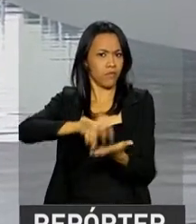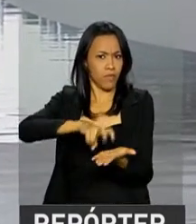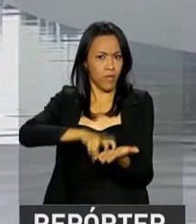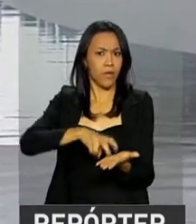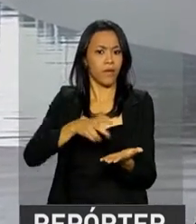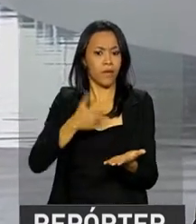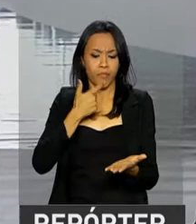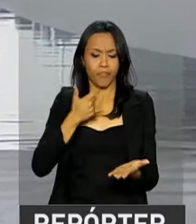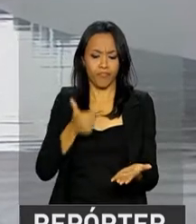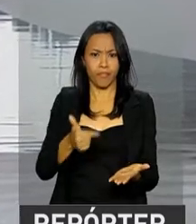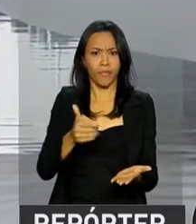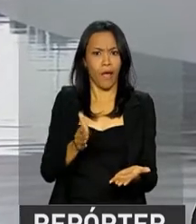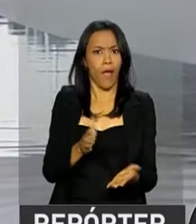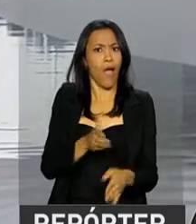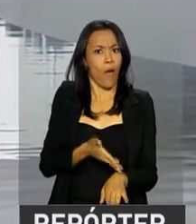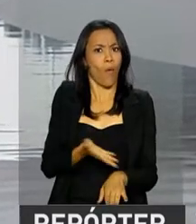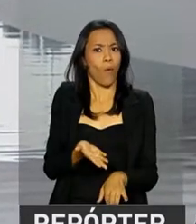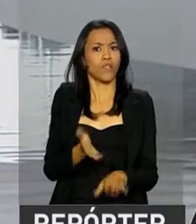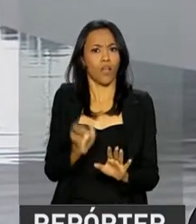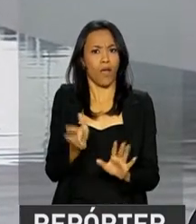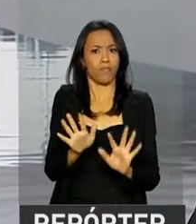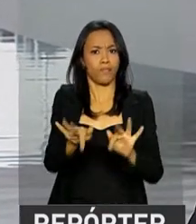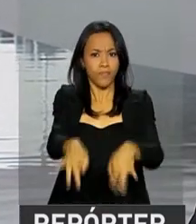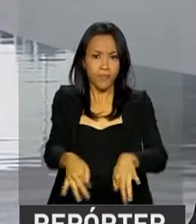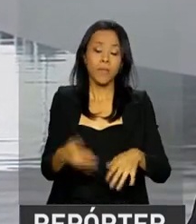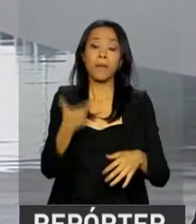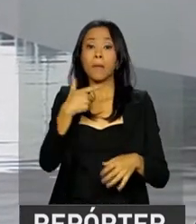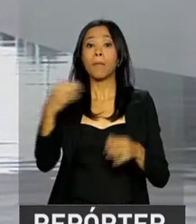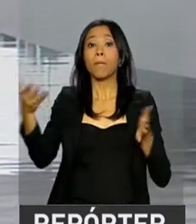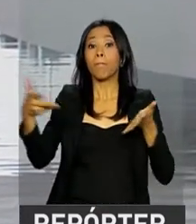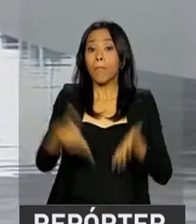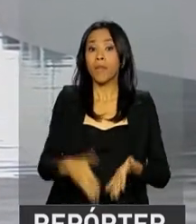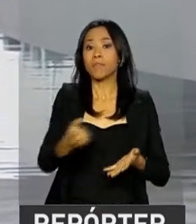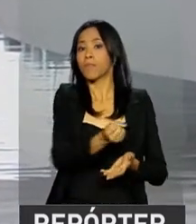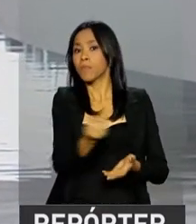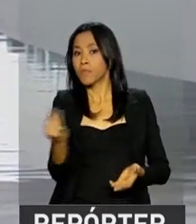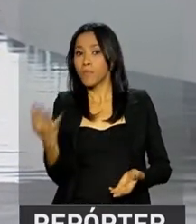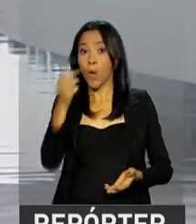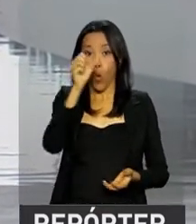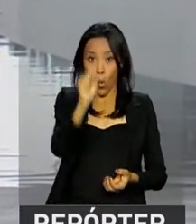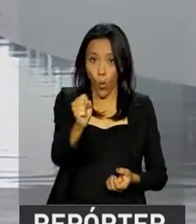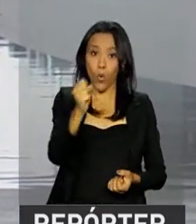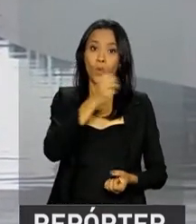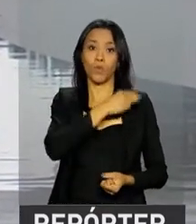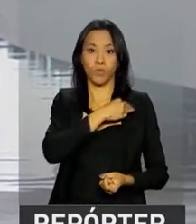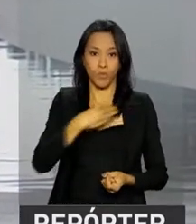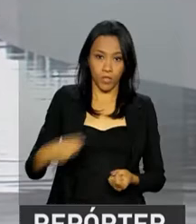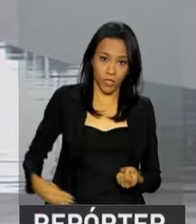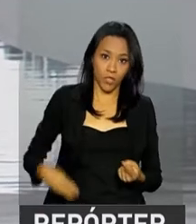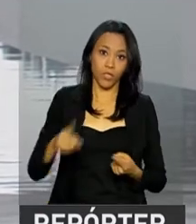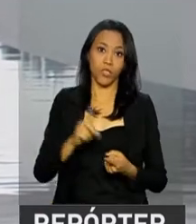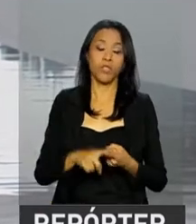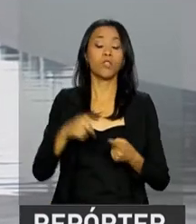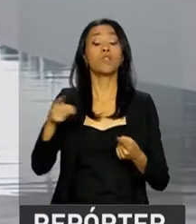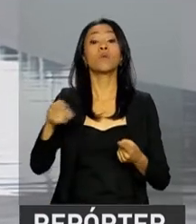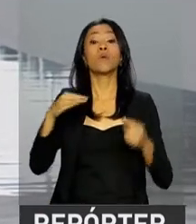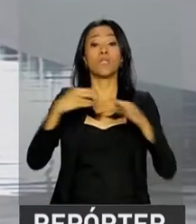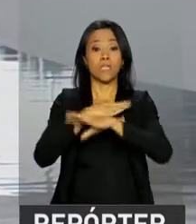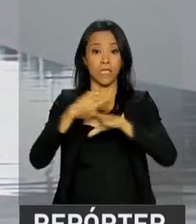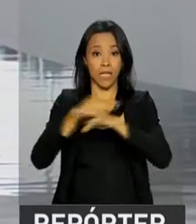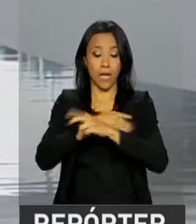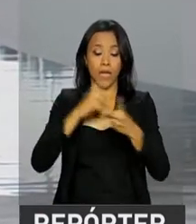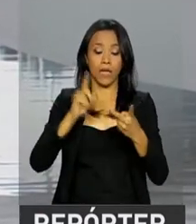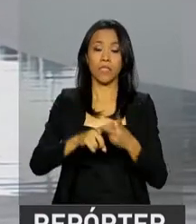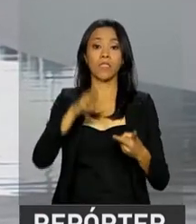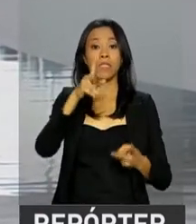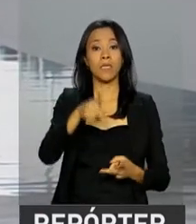esteja terminando agora. Participam desse encontro 8 ministros, que são eles: Bruno Araújo, das Cidades; Eliseu Padilha,